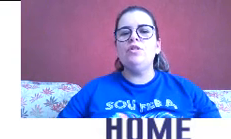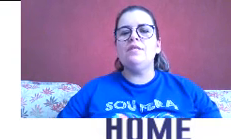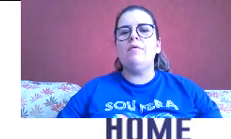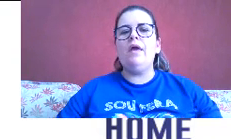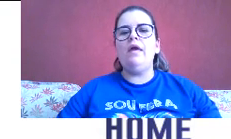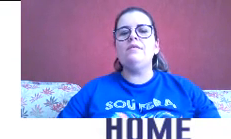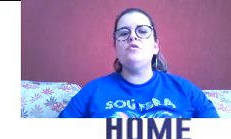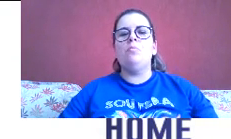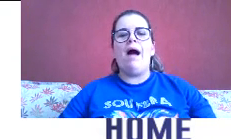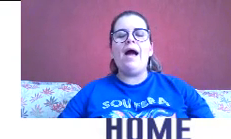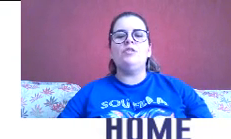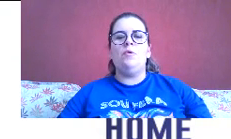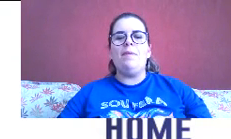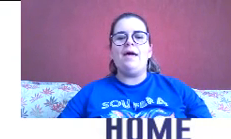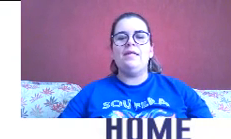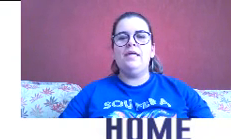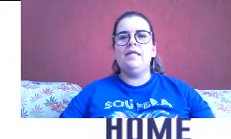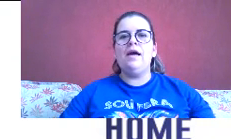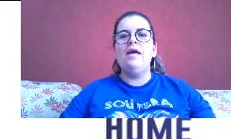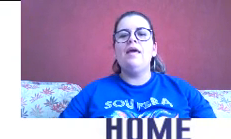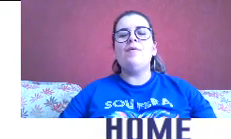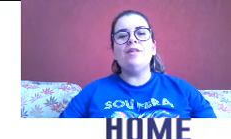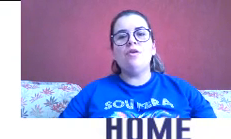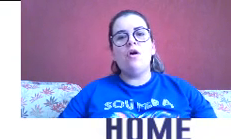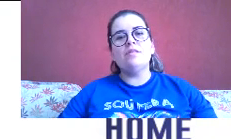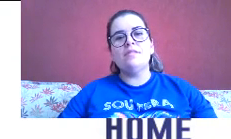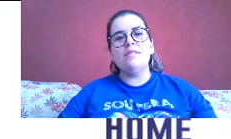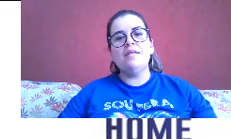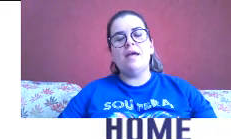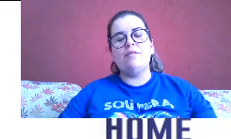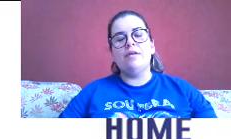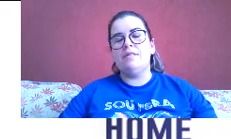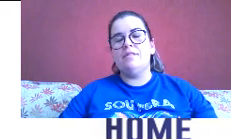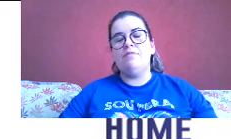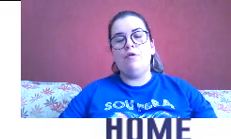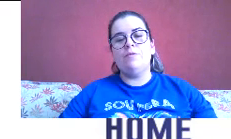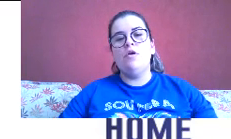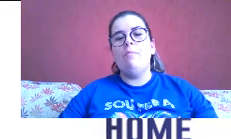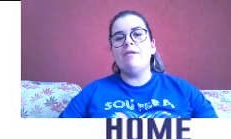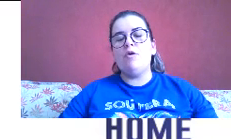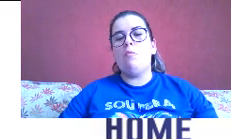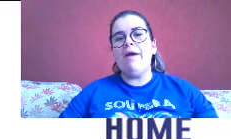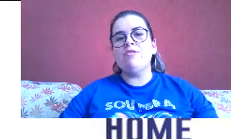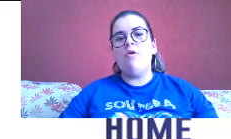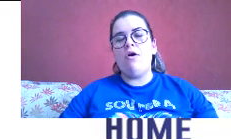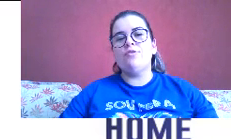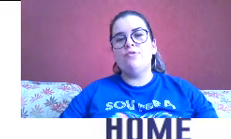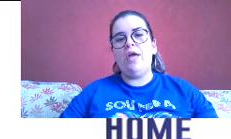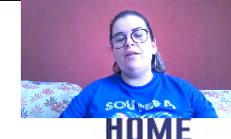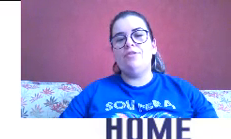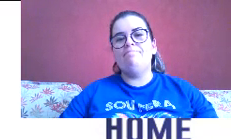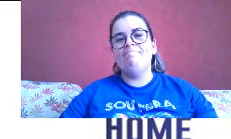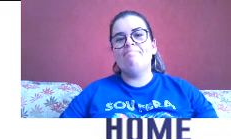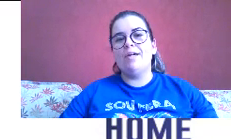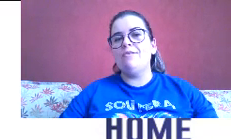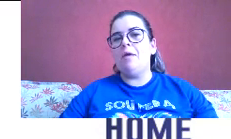uma sugestão quem aí esseti o batma homem-aranha eu adoro esses desenhos esses filmes Mas o que eu mais gosto